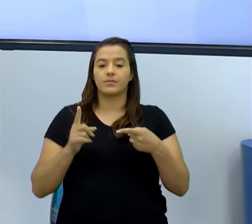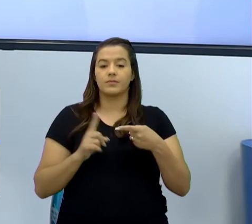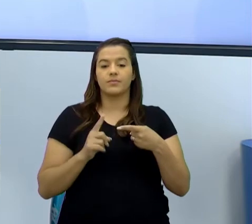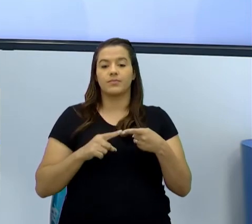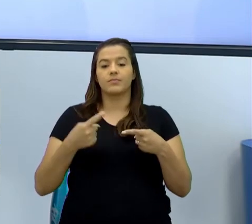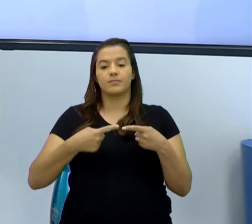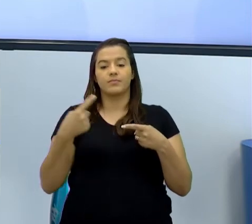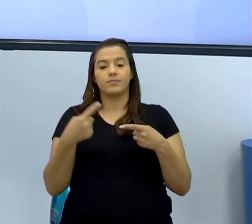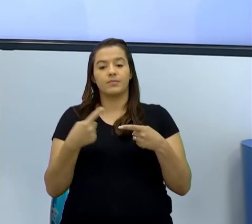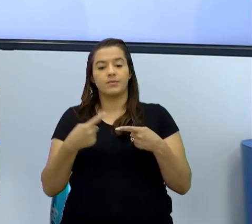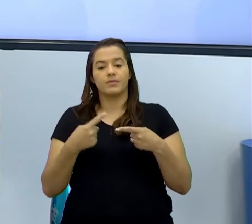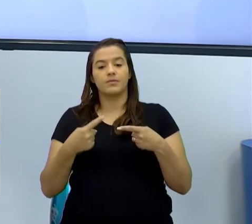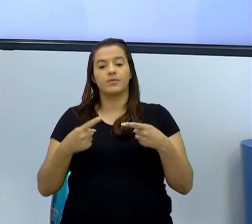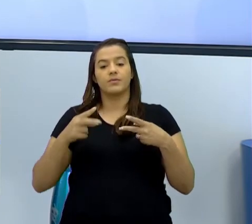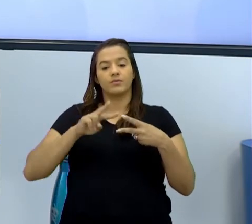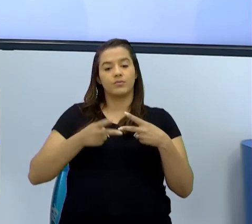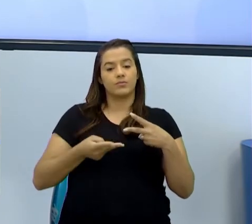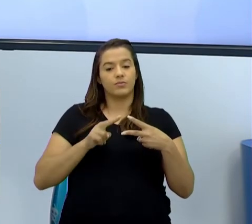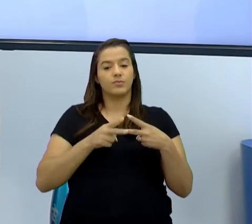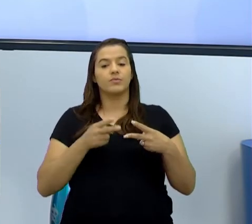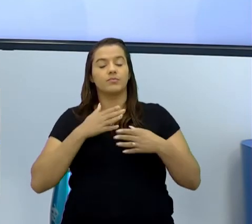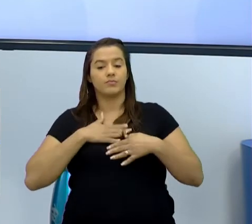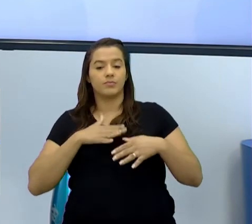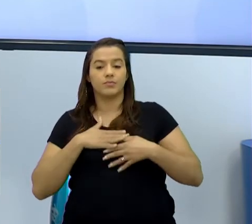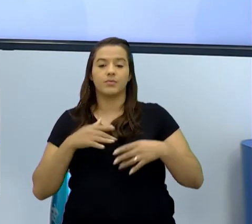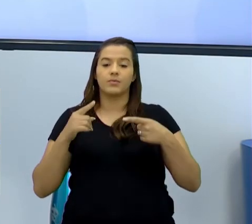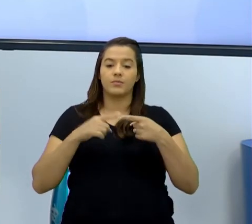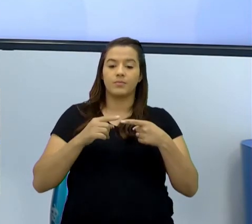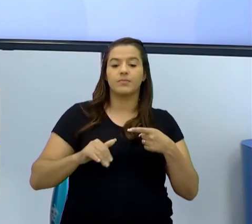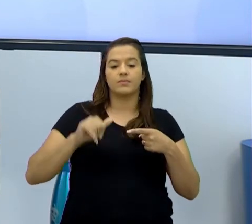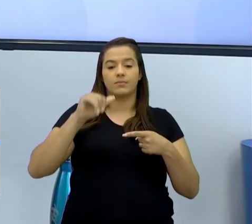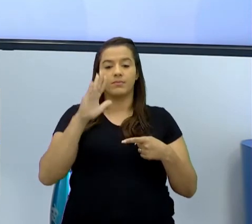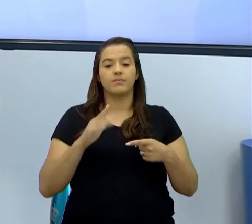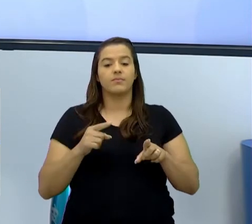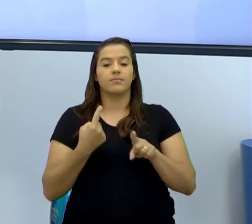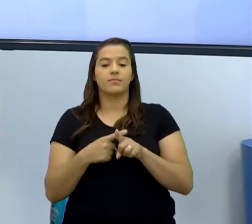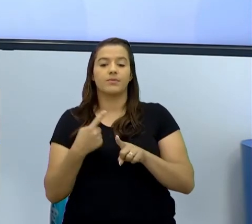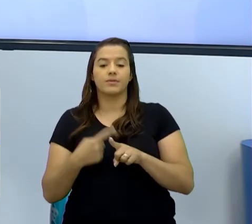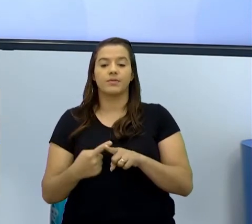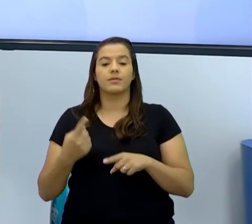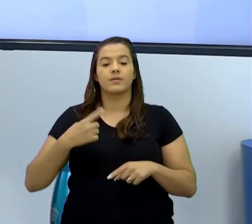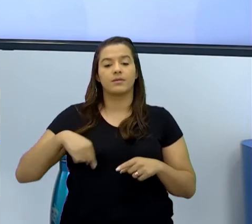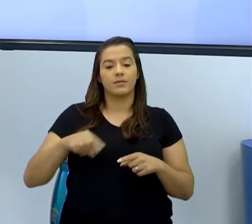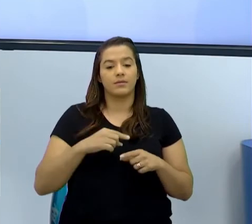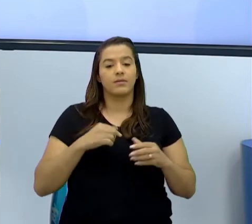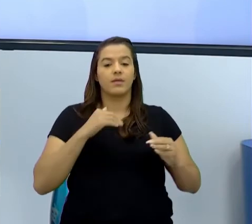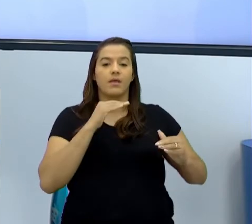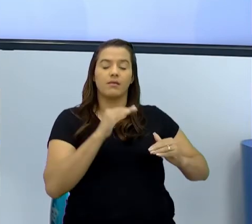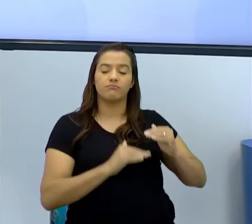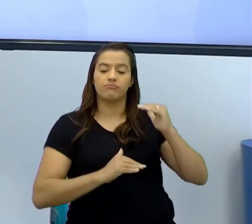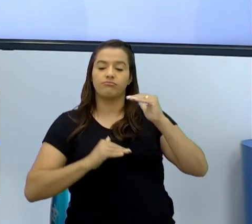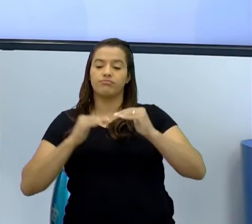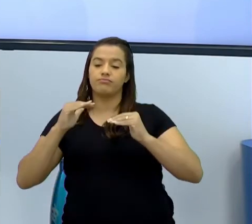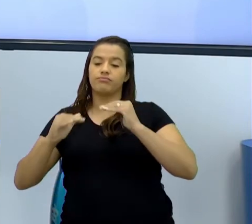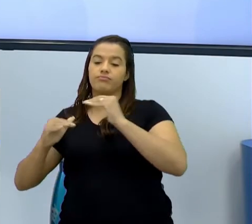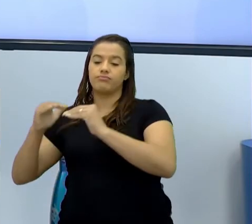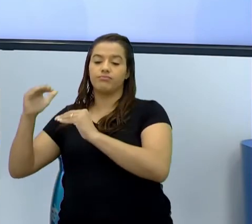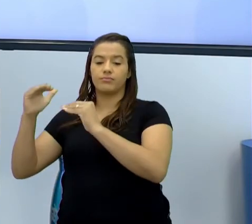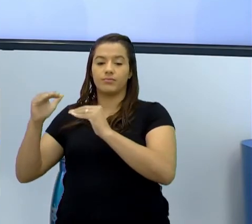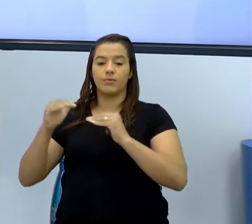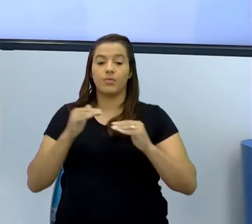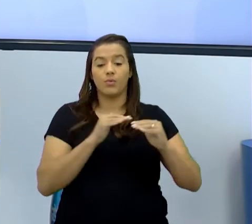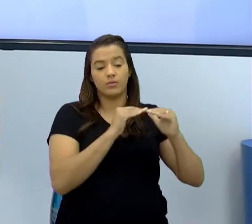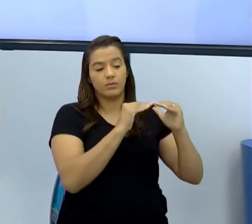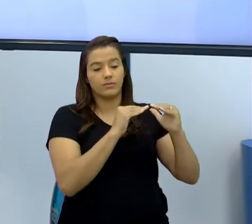primeiro, os 2 me agradaram. Mas o primeiro me agrada mais por ele ir intensificando, né?